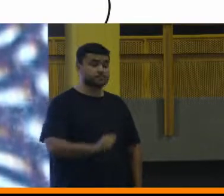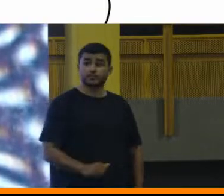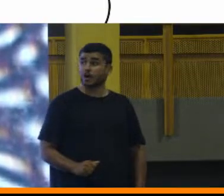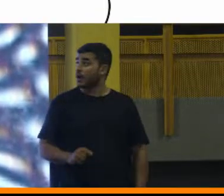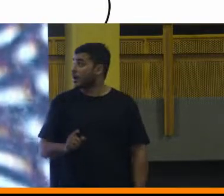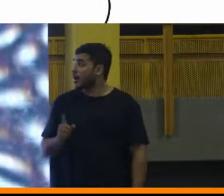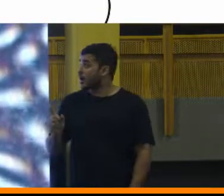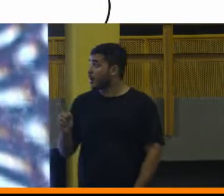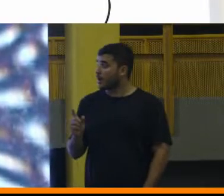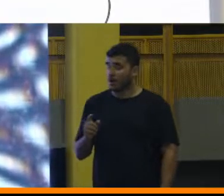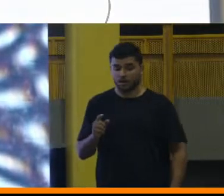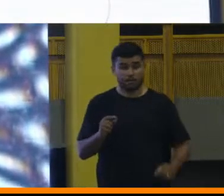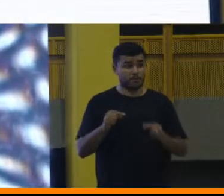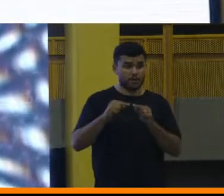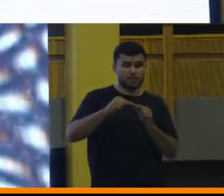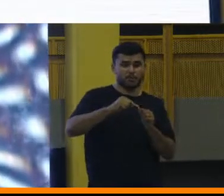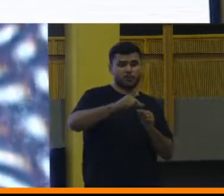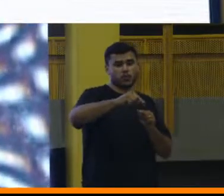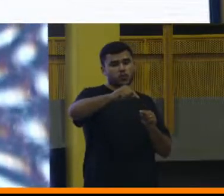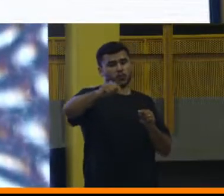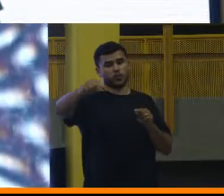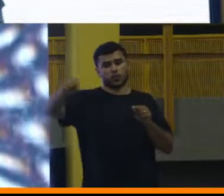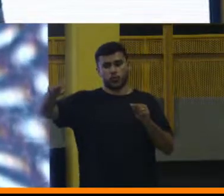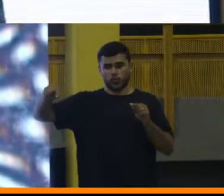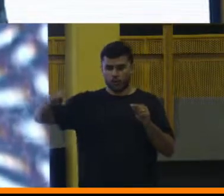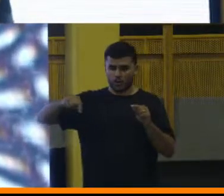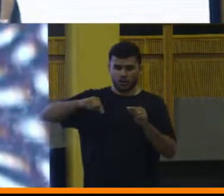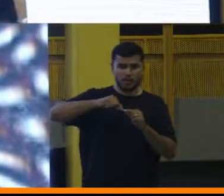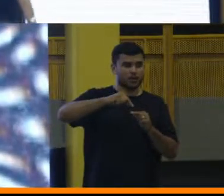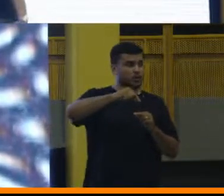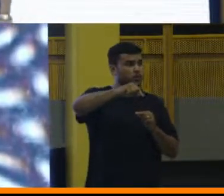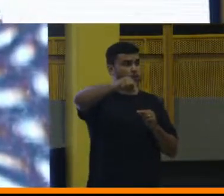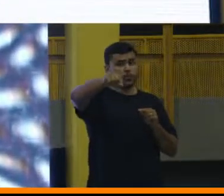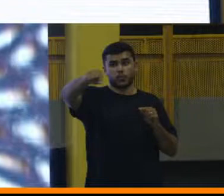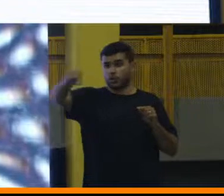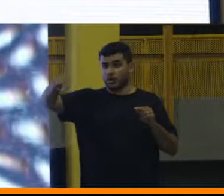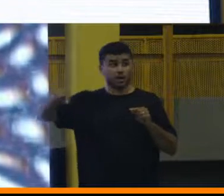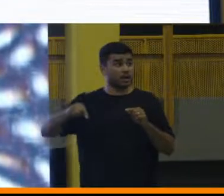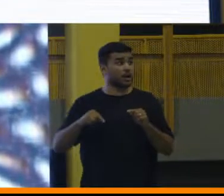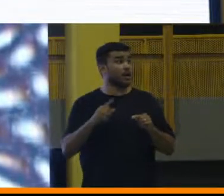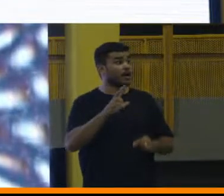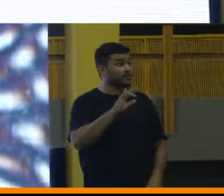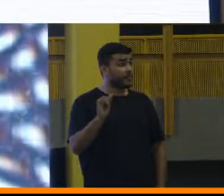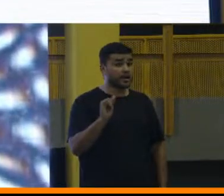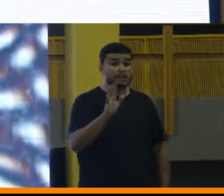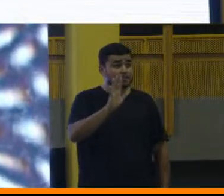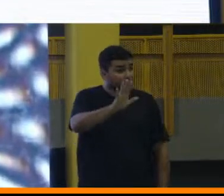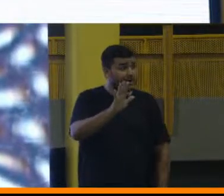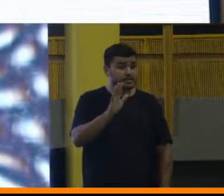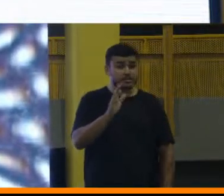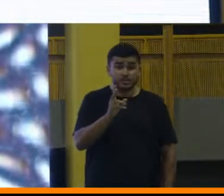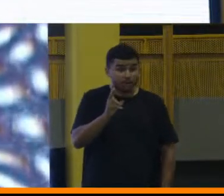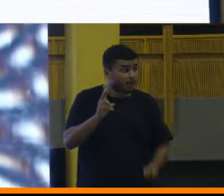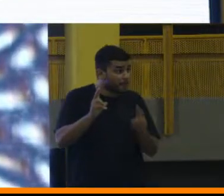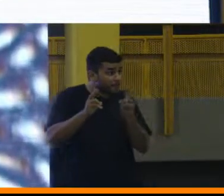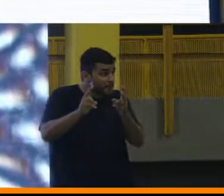mudando de direção, mas não muda de valor. O valor dela é